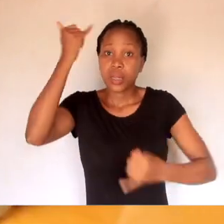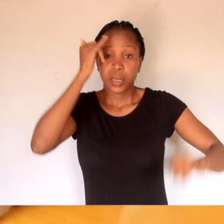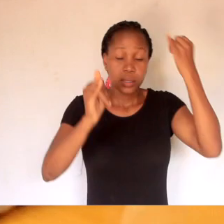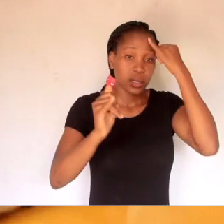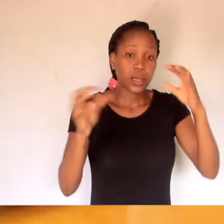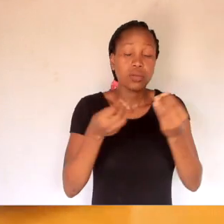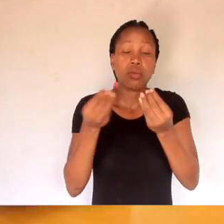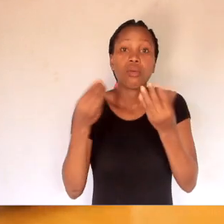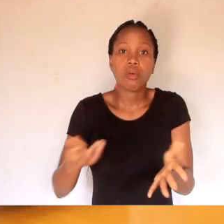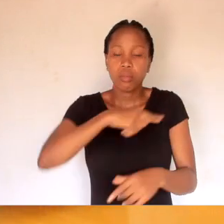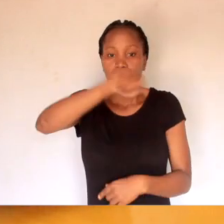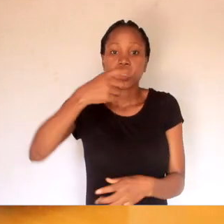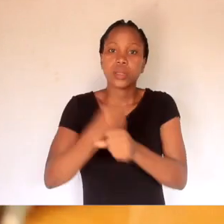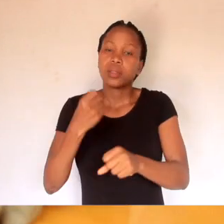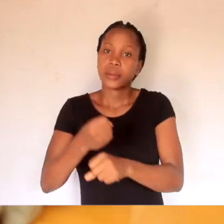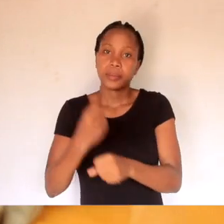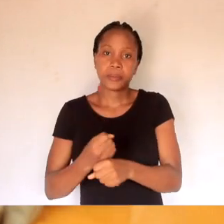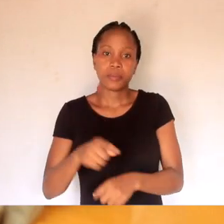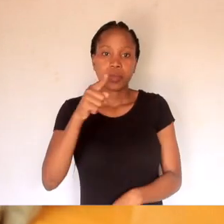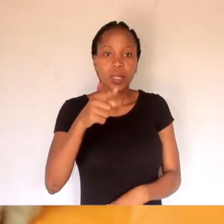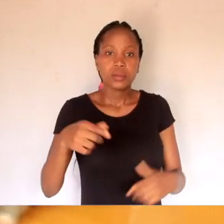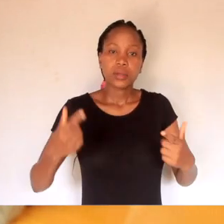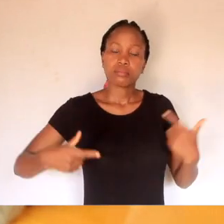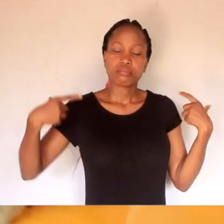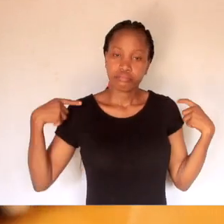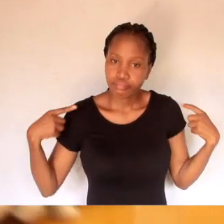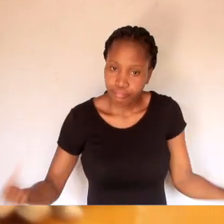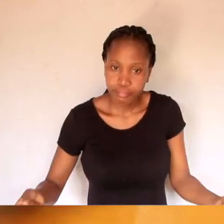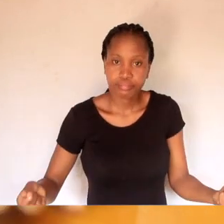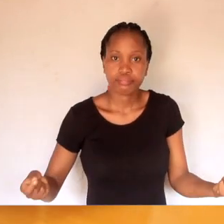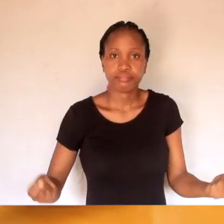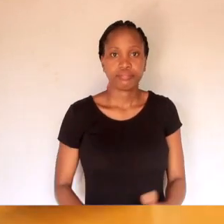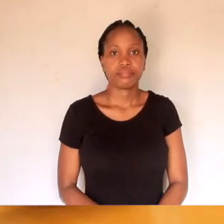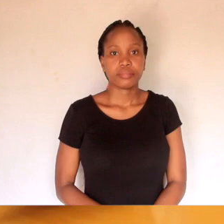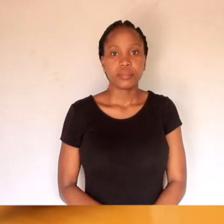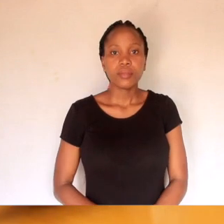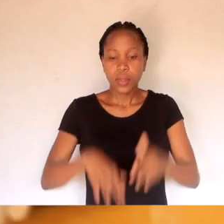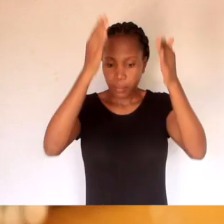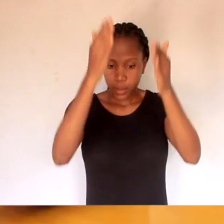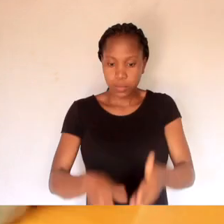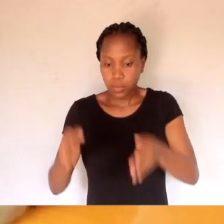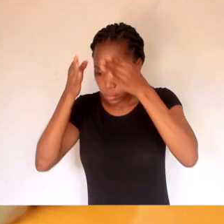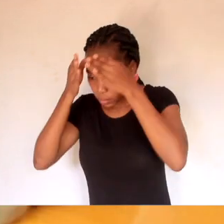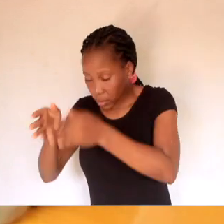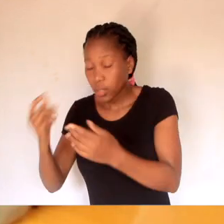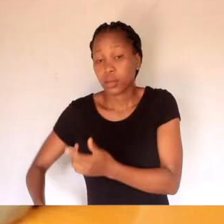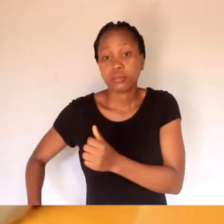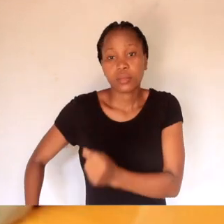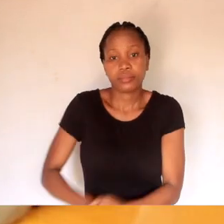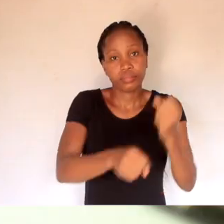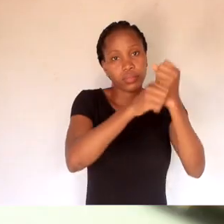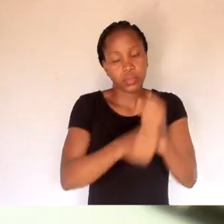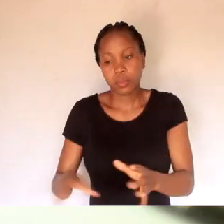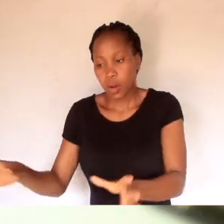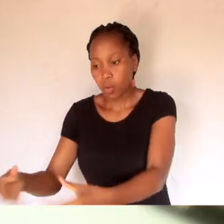fosse. Então estava muito envolvida, muito empenhada neste processo. Então é uma das pessoas também que influenciou bastante para a criação da